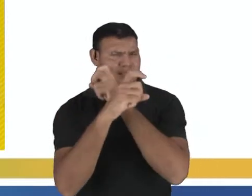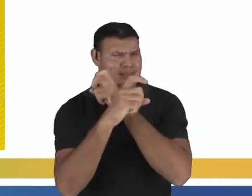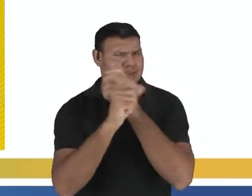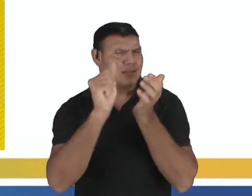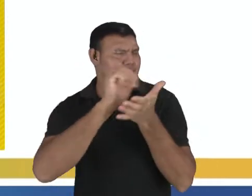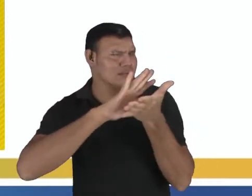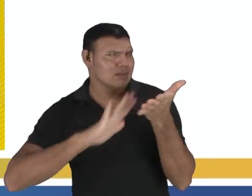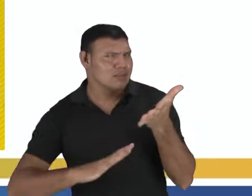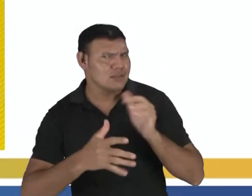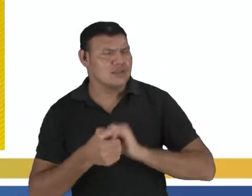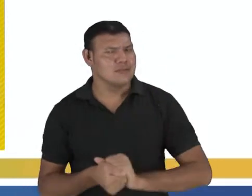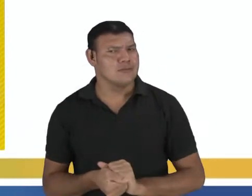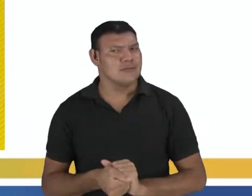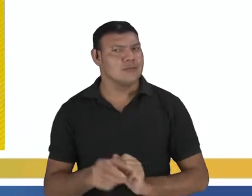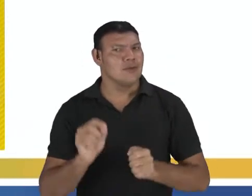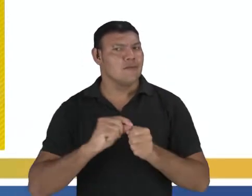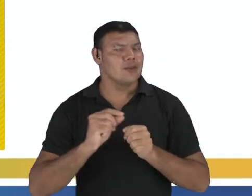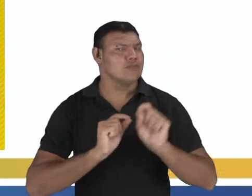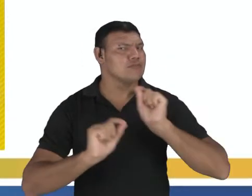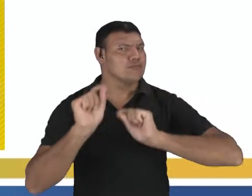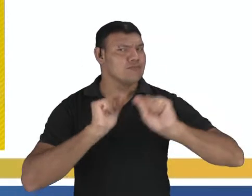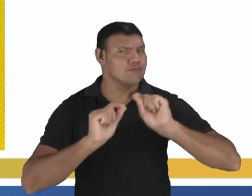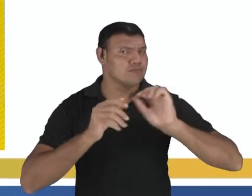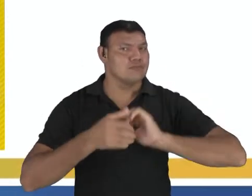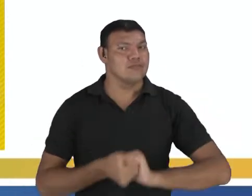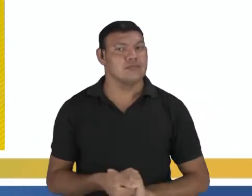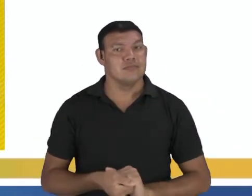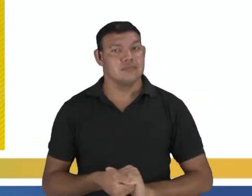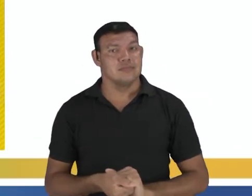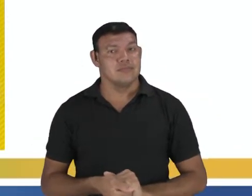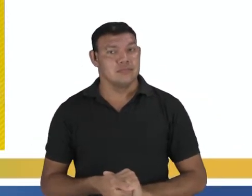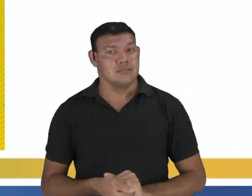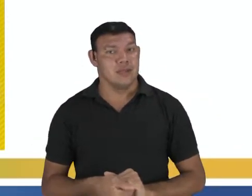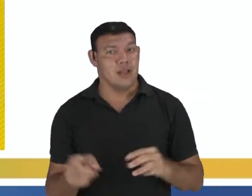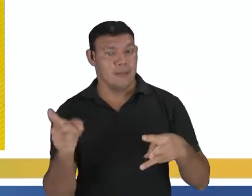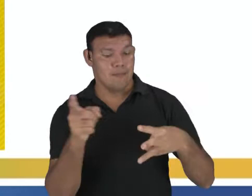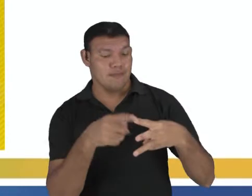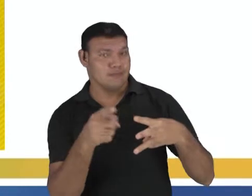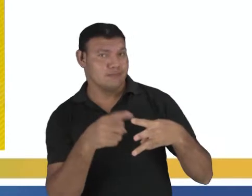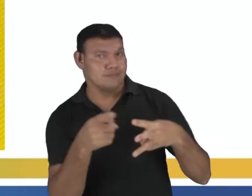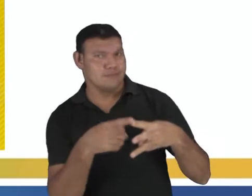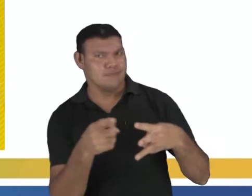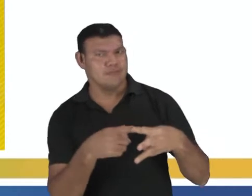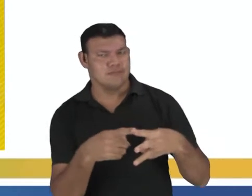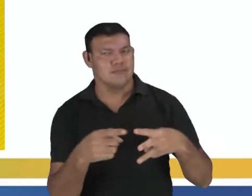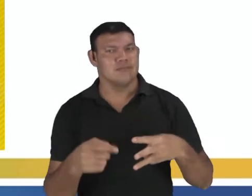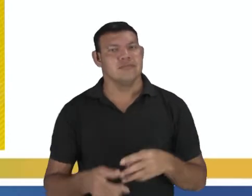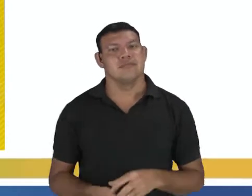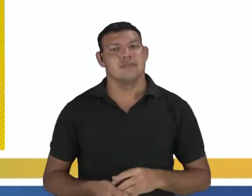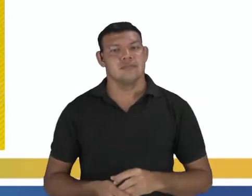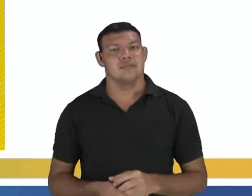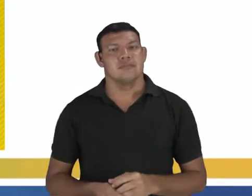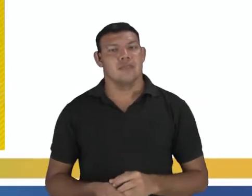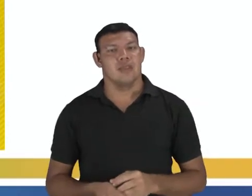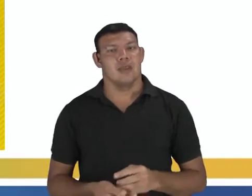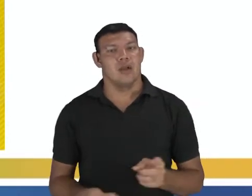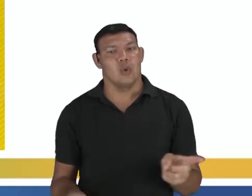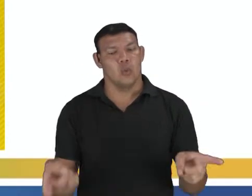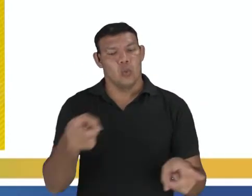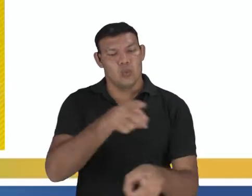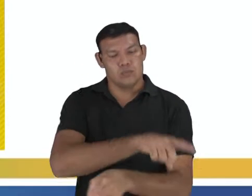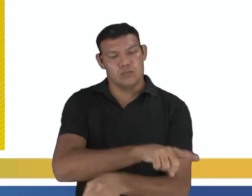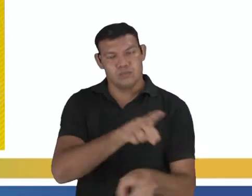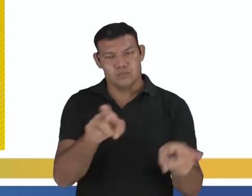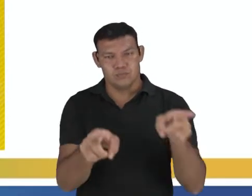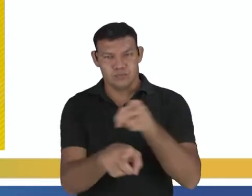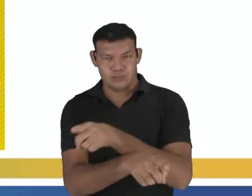basicamente, seria o que você deve fazer quando acontecer isso. Ela traz a primeira ideia, que é uma ideia de intercalar formas de